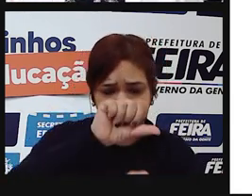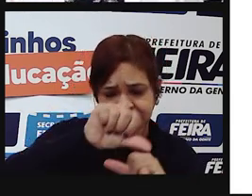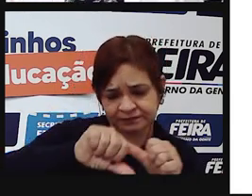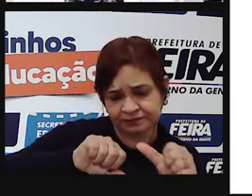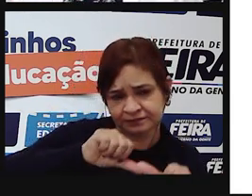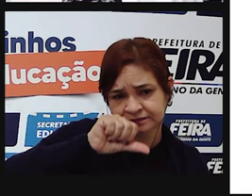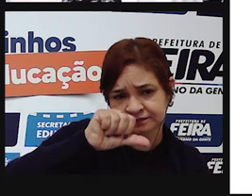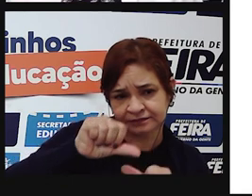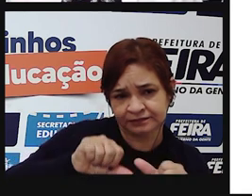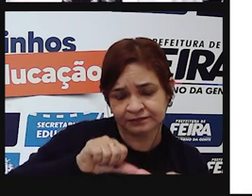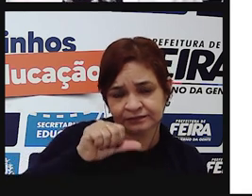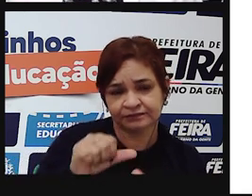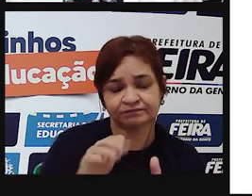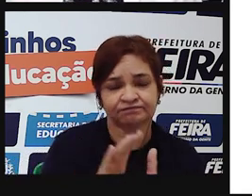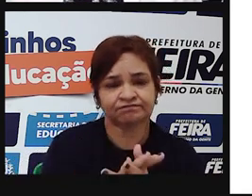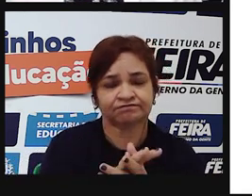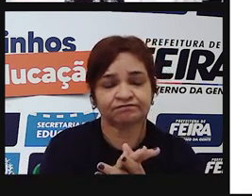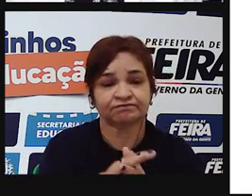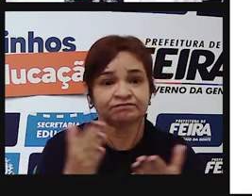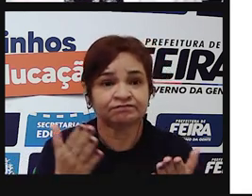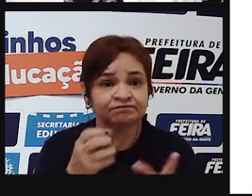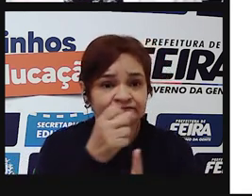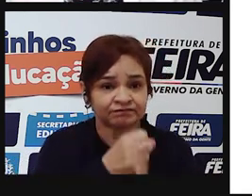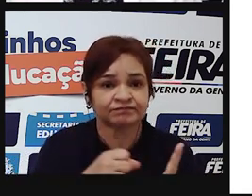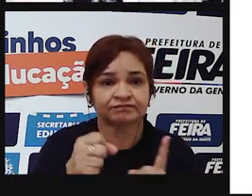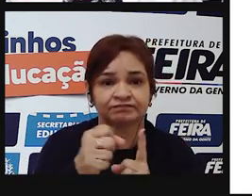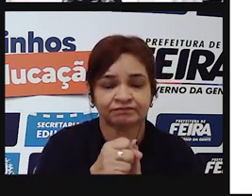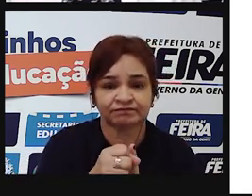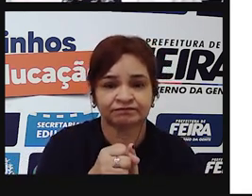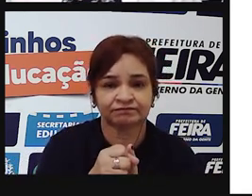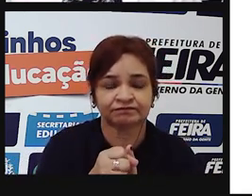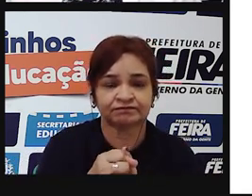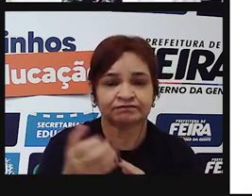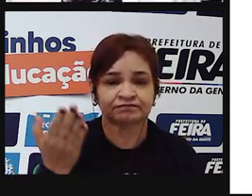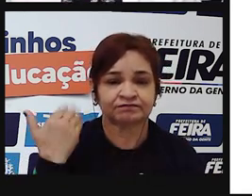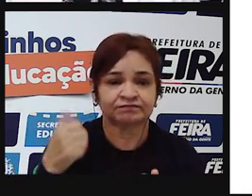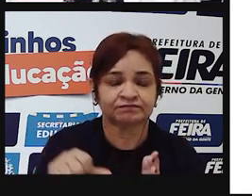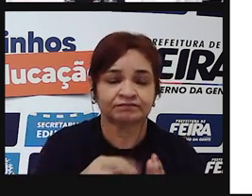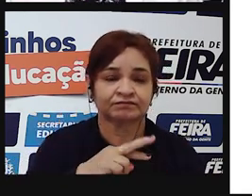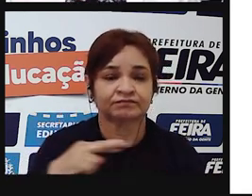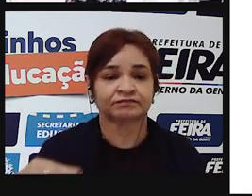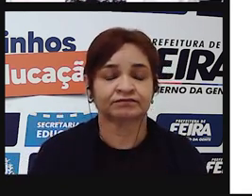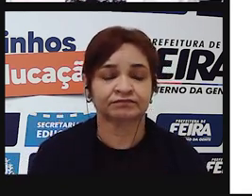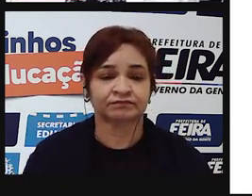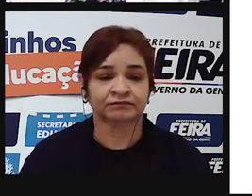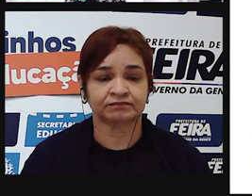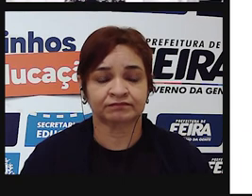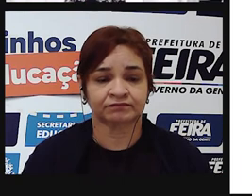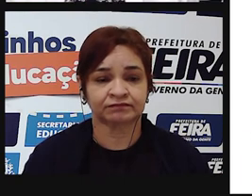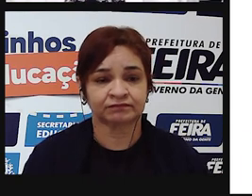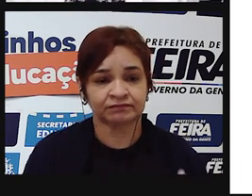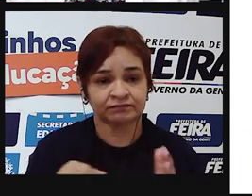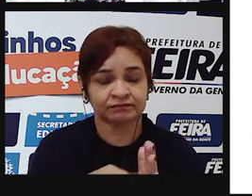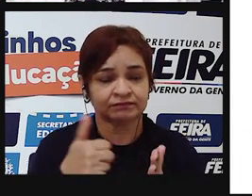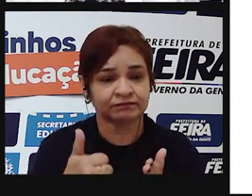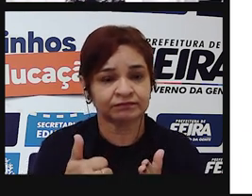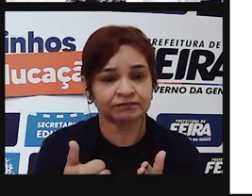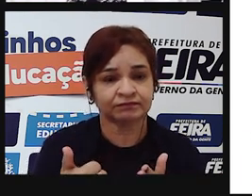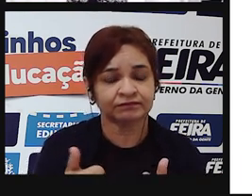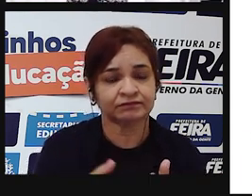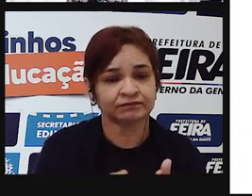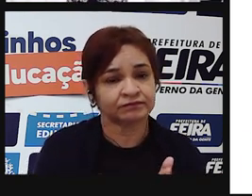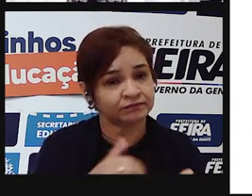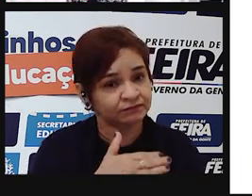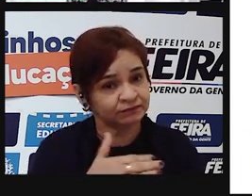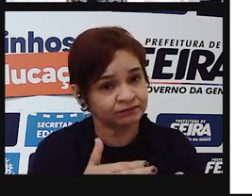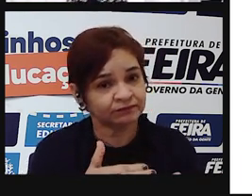os processos de marginalização social das cidades na Primeira República ocorrem basicamente no mesmo período,